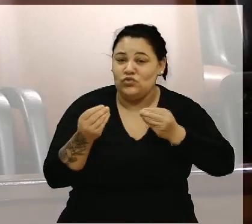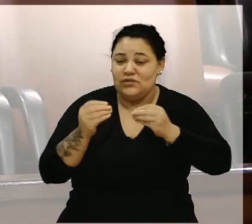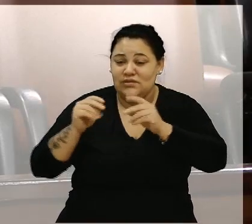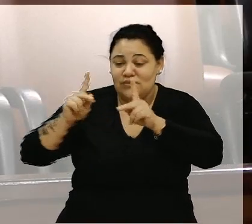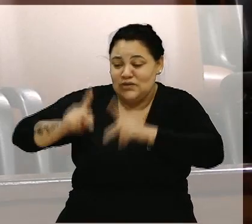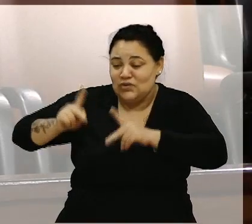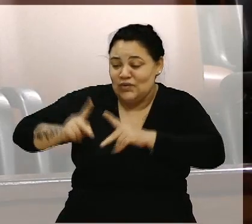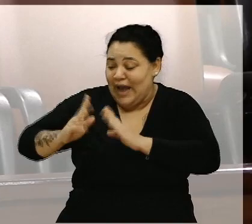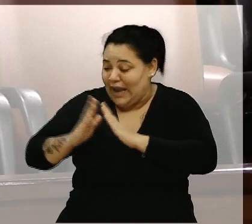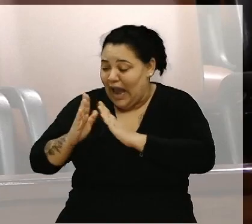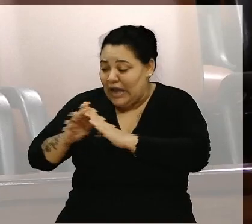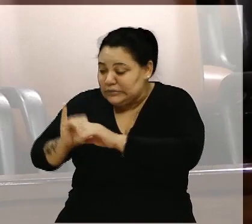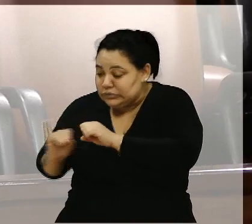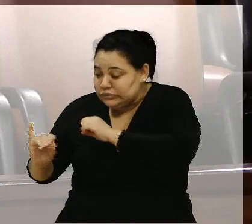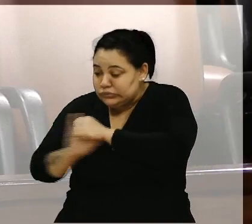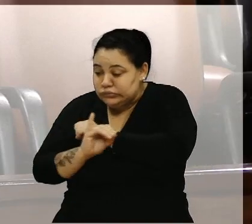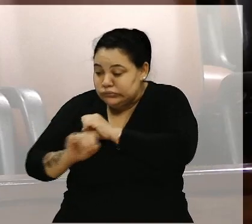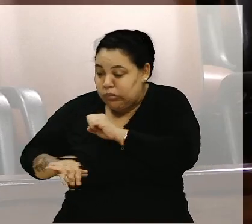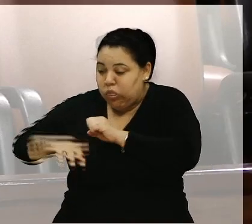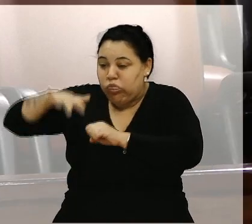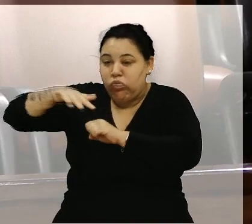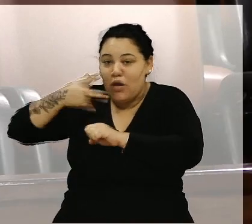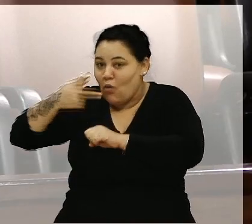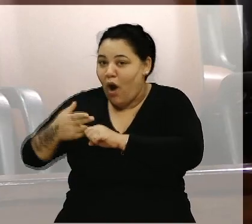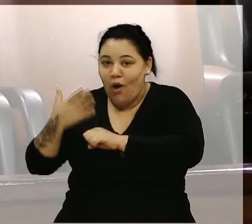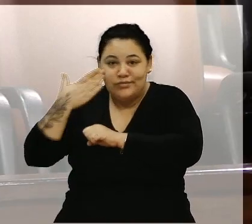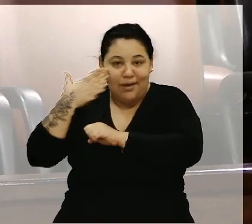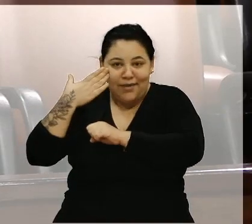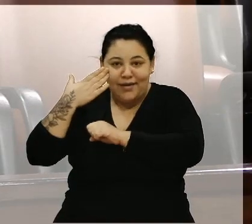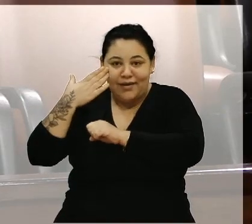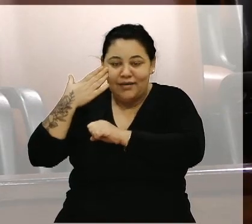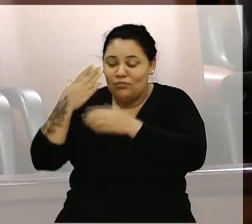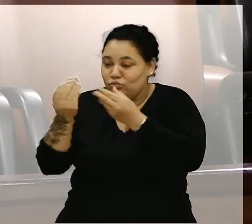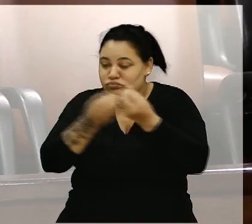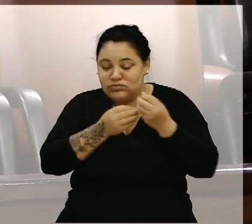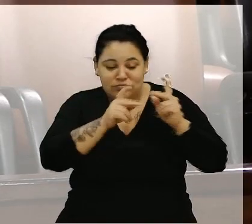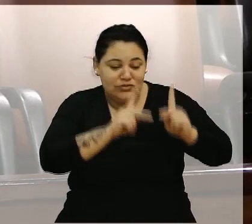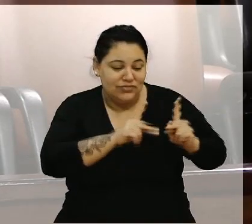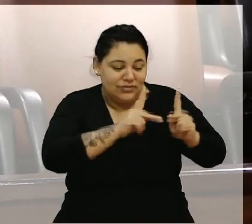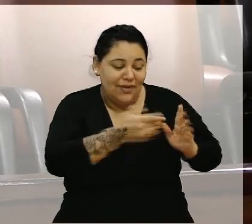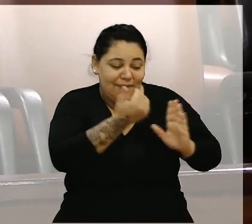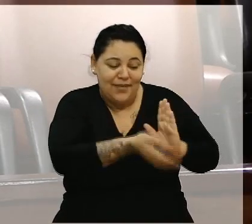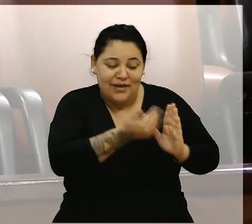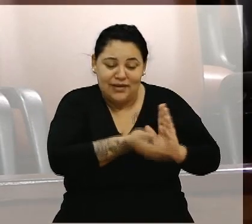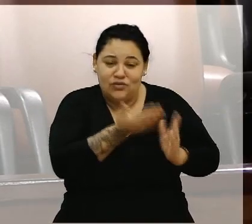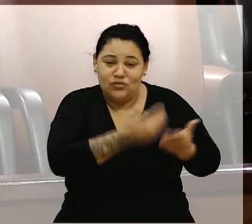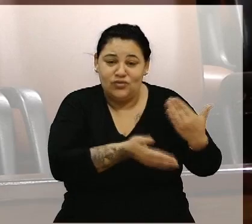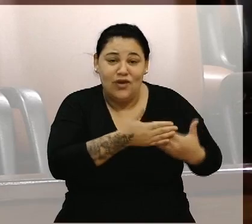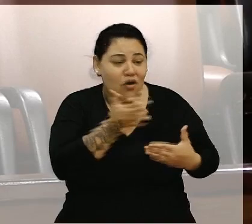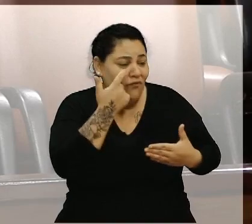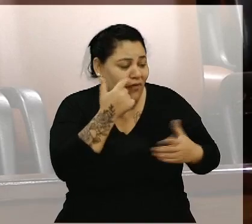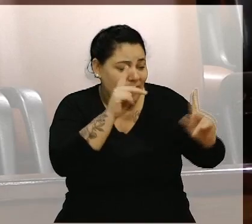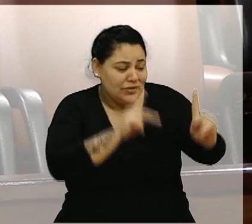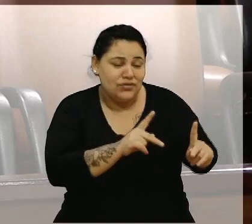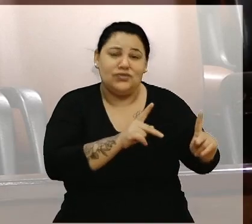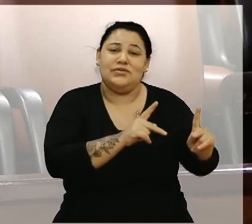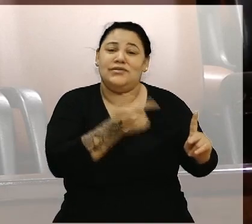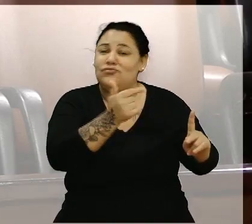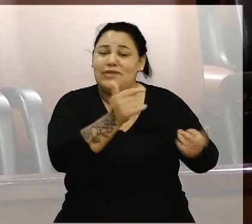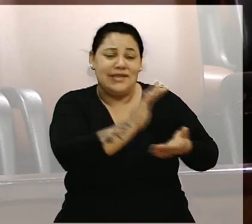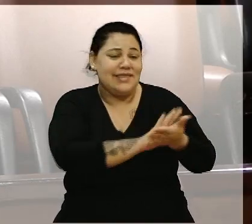ilhadas, tantas pessoas que perderam tudo nas suas casas. Nós vimos pessoas que ficaram sem nada porque estavam